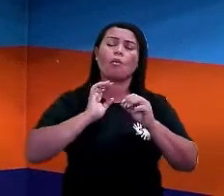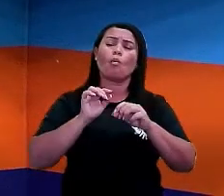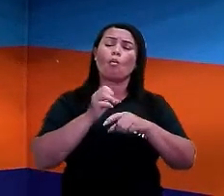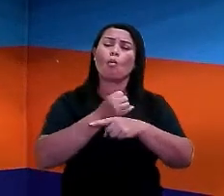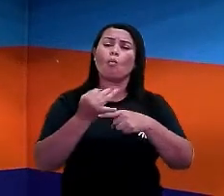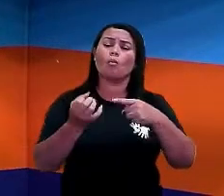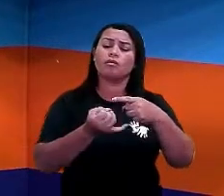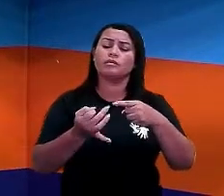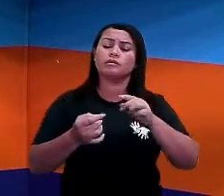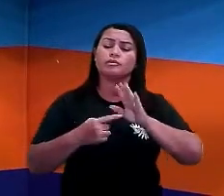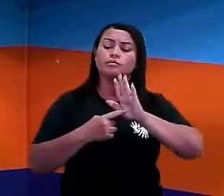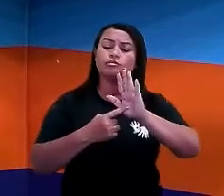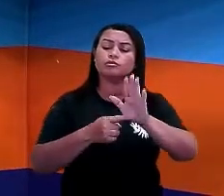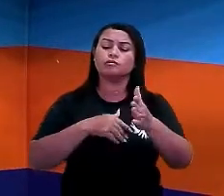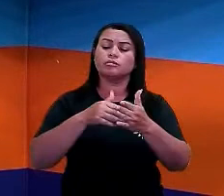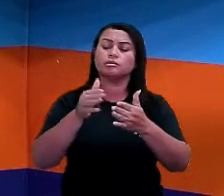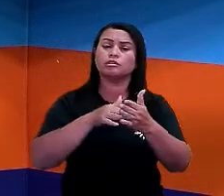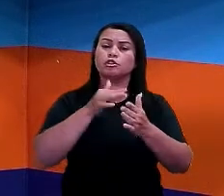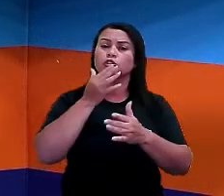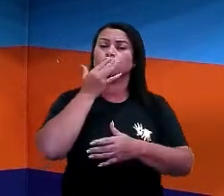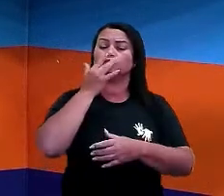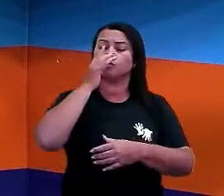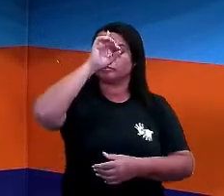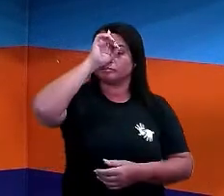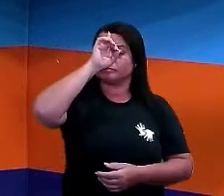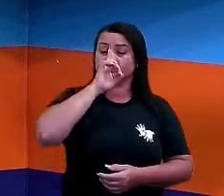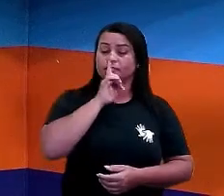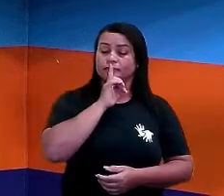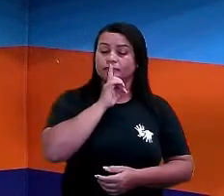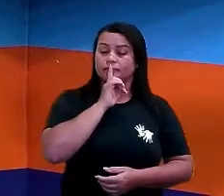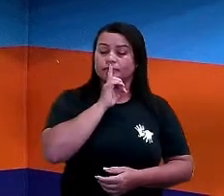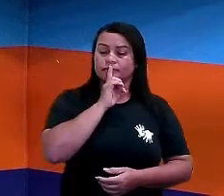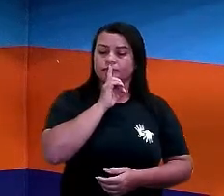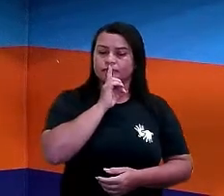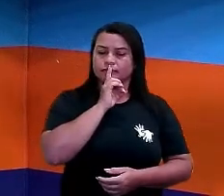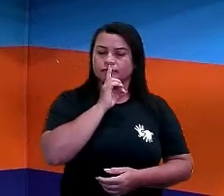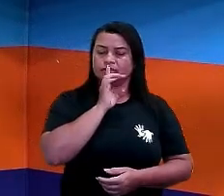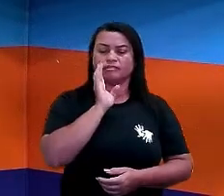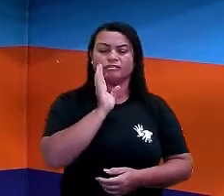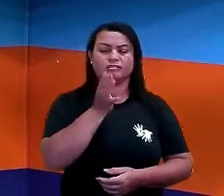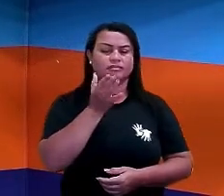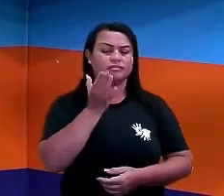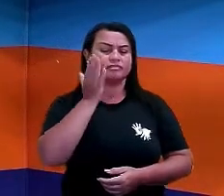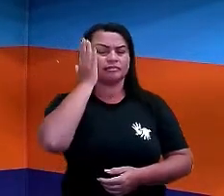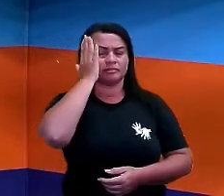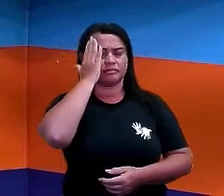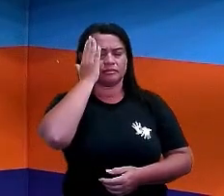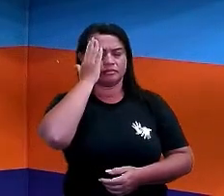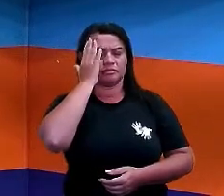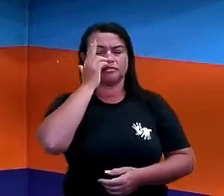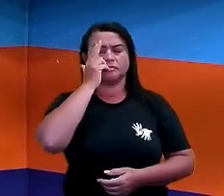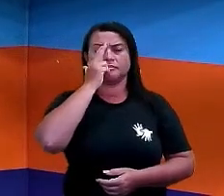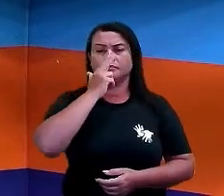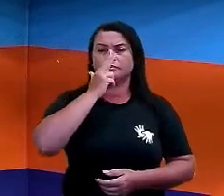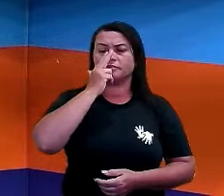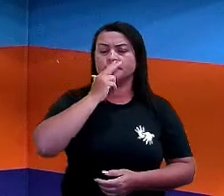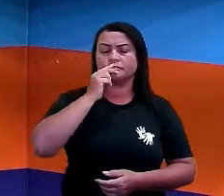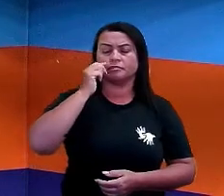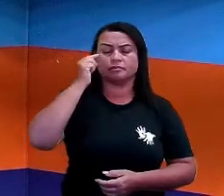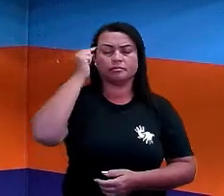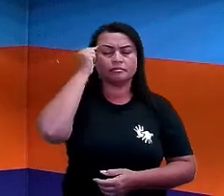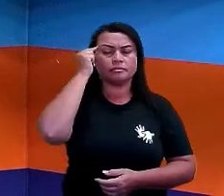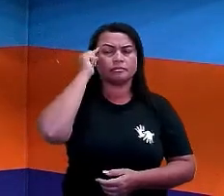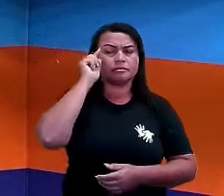indica o que foi pintado de amarelo. A gente tem a gente tem que ter o mesmo pensamento da